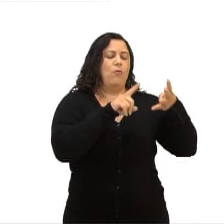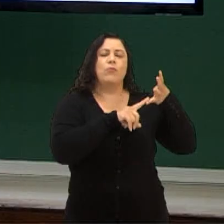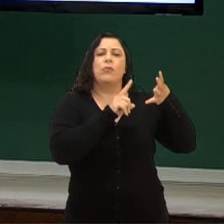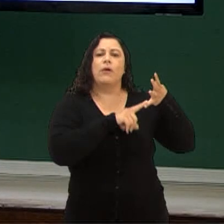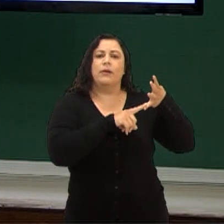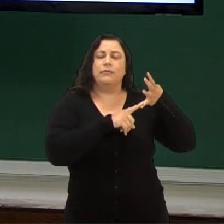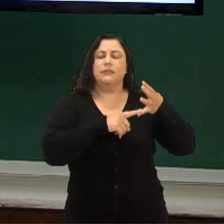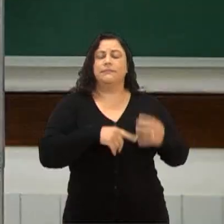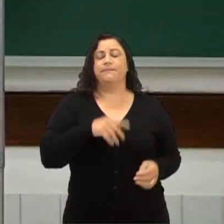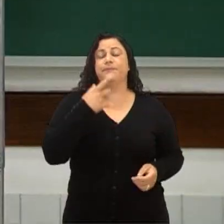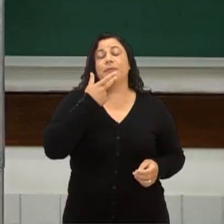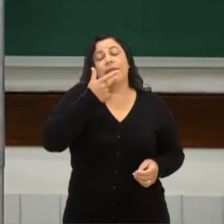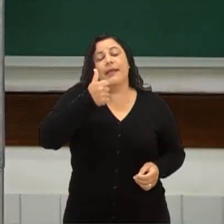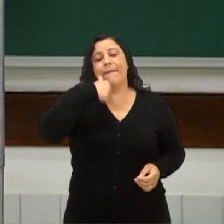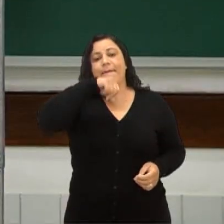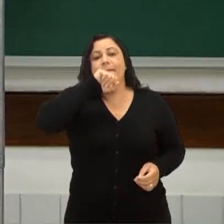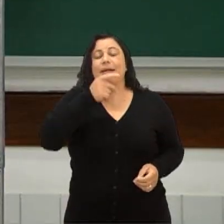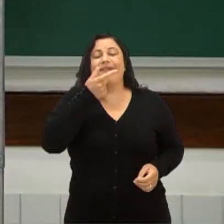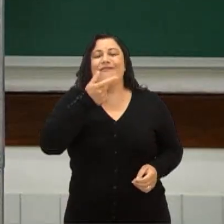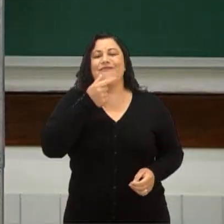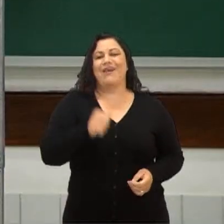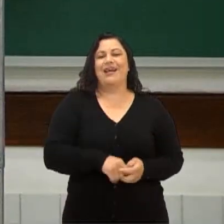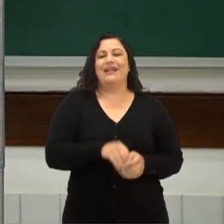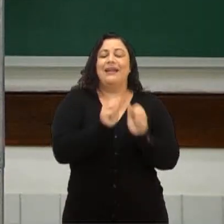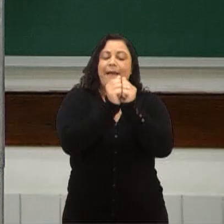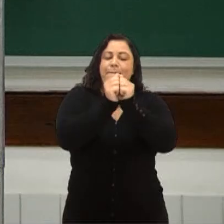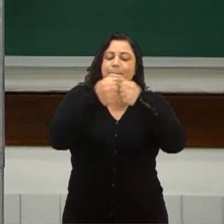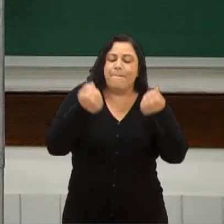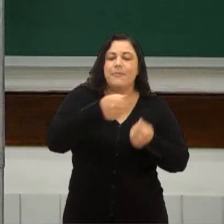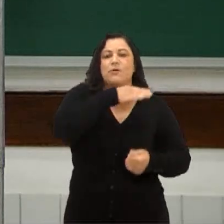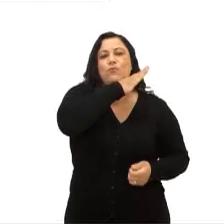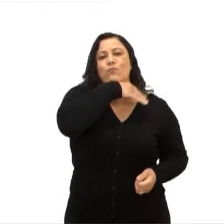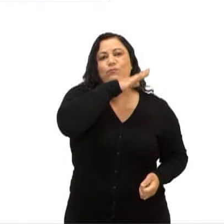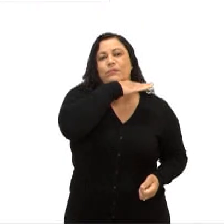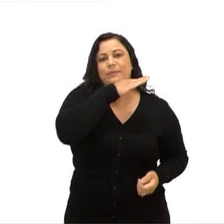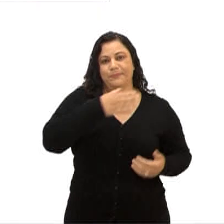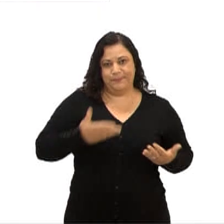presunto. O que vocês acham, meus amigos? Respondam, eu já volto para corrigir.